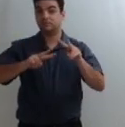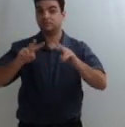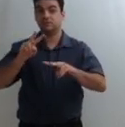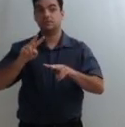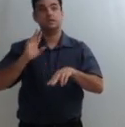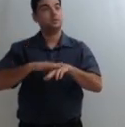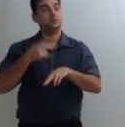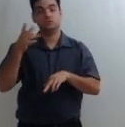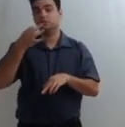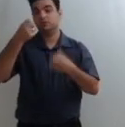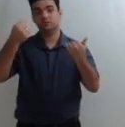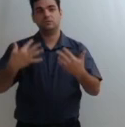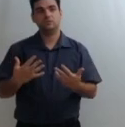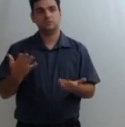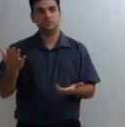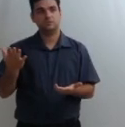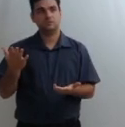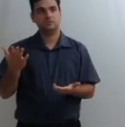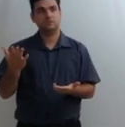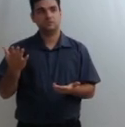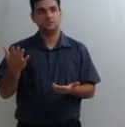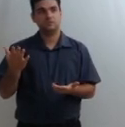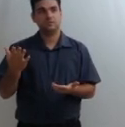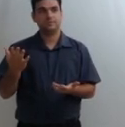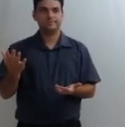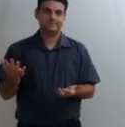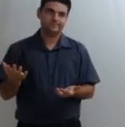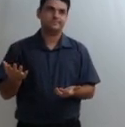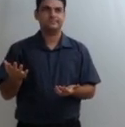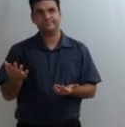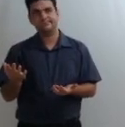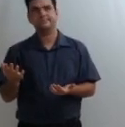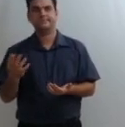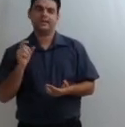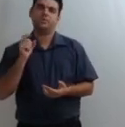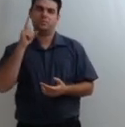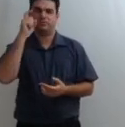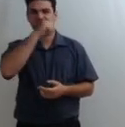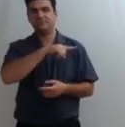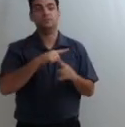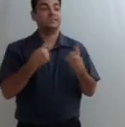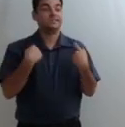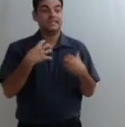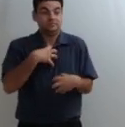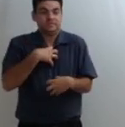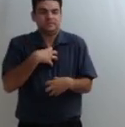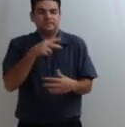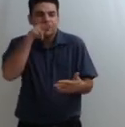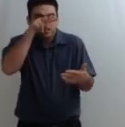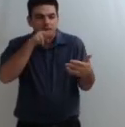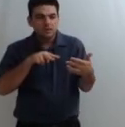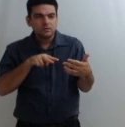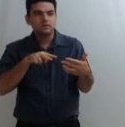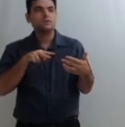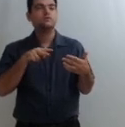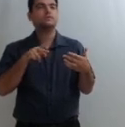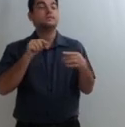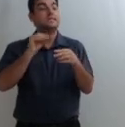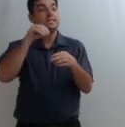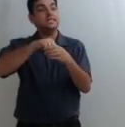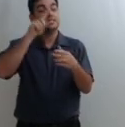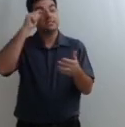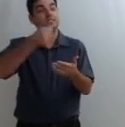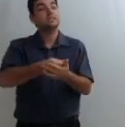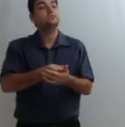né? Ou seja, é um caso, realmente, há uma certa gravidade, mas eu não consegui ver na decisão qualquer